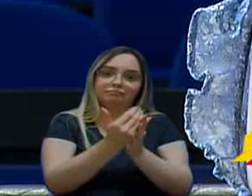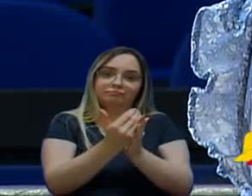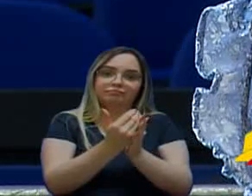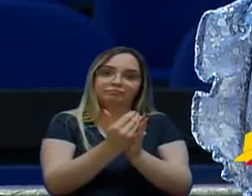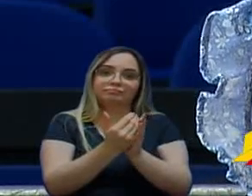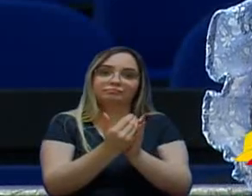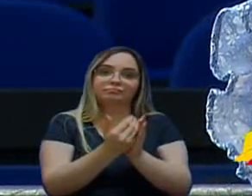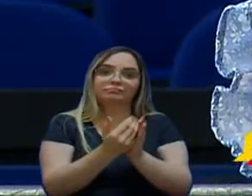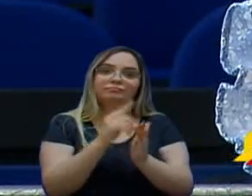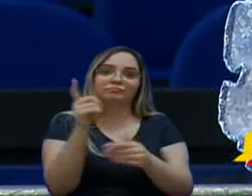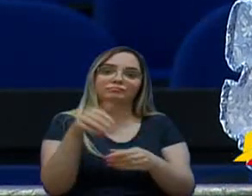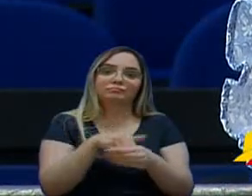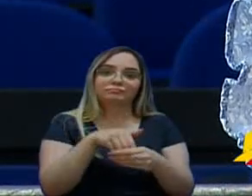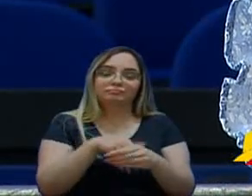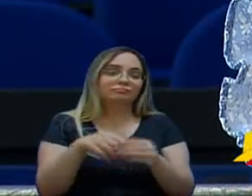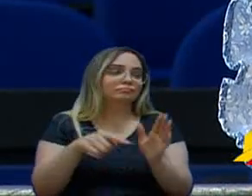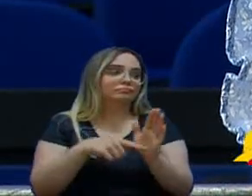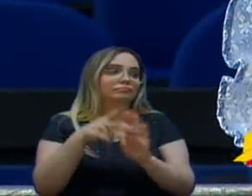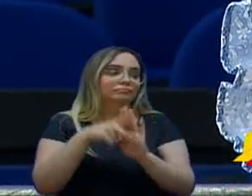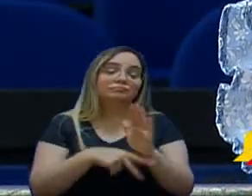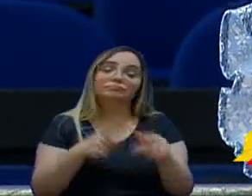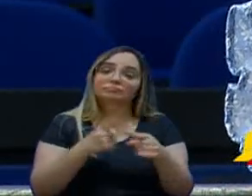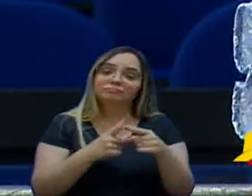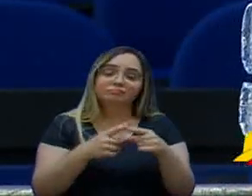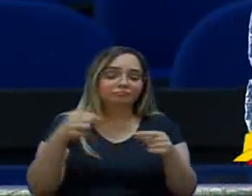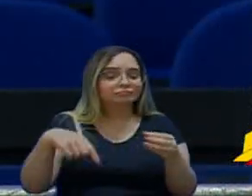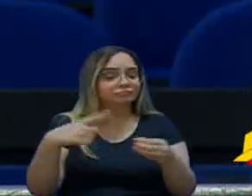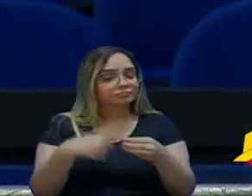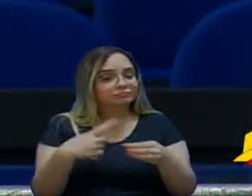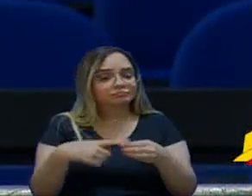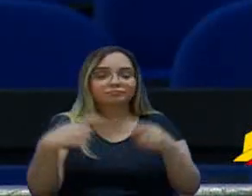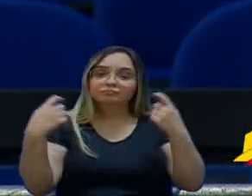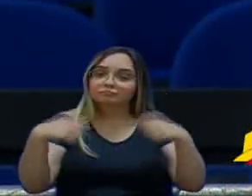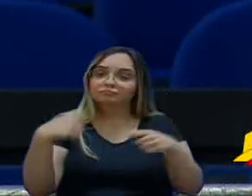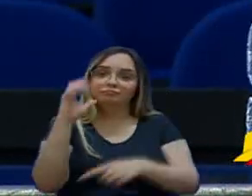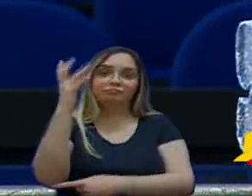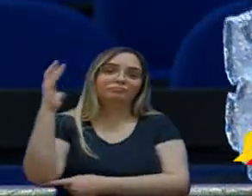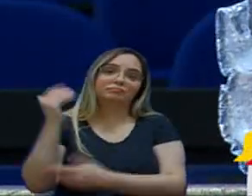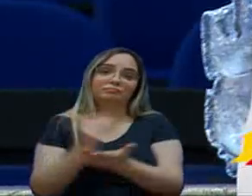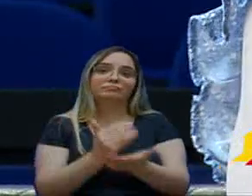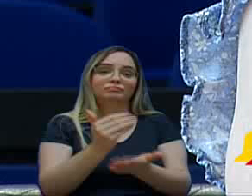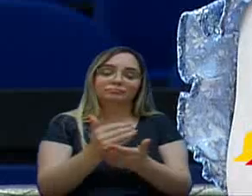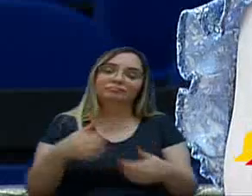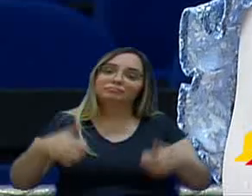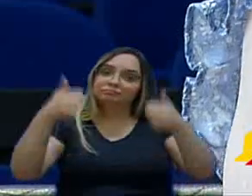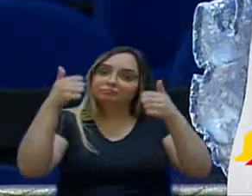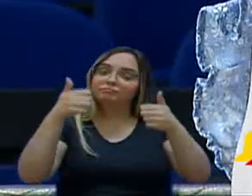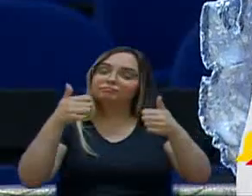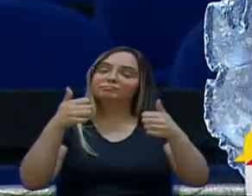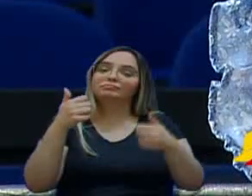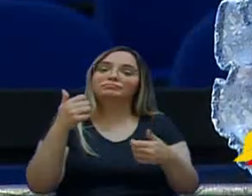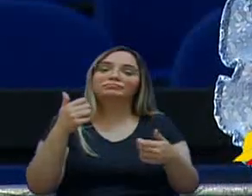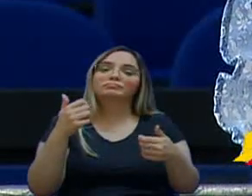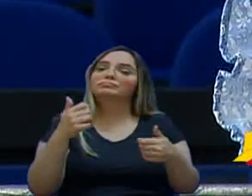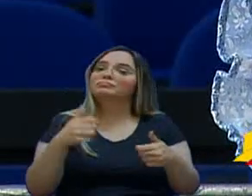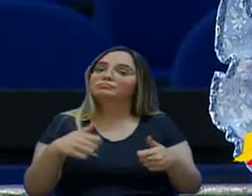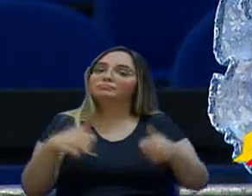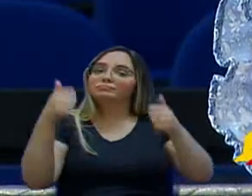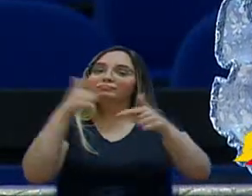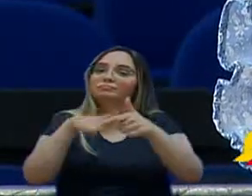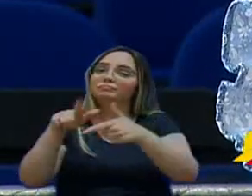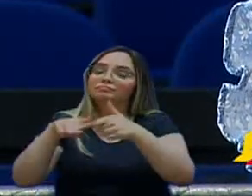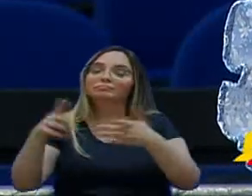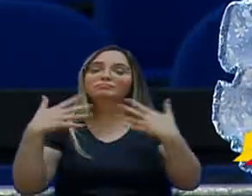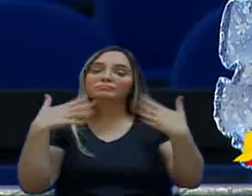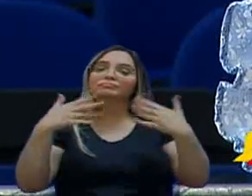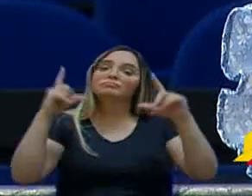debater ainda e votar o projeto. Porque a cidade precisa ser mais arborizada, melhorar o clima, melhorar essas ondas